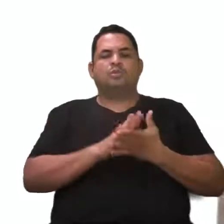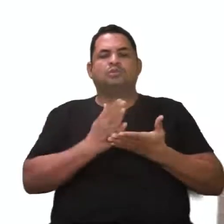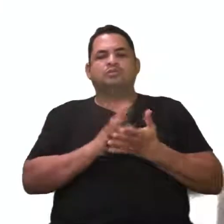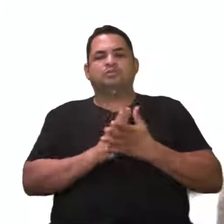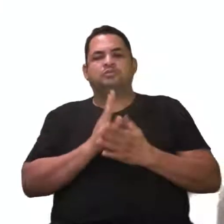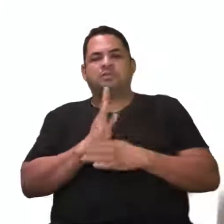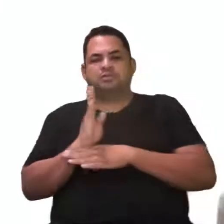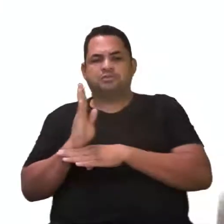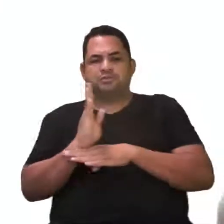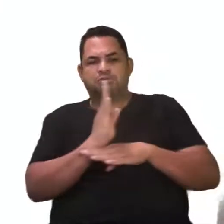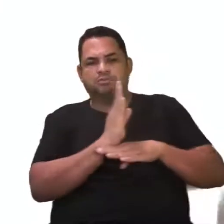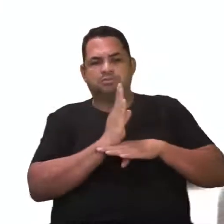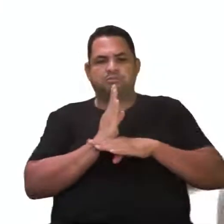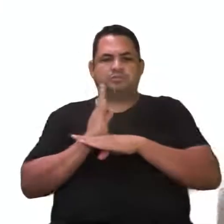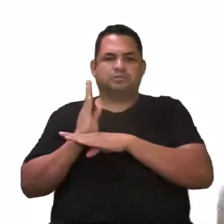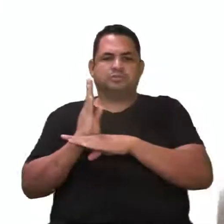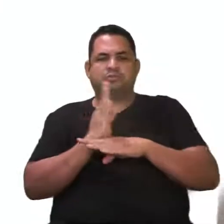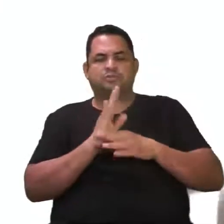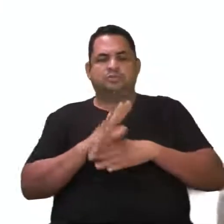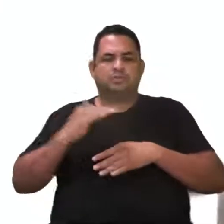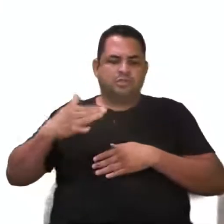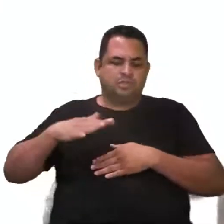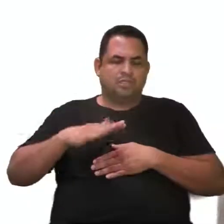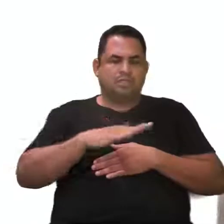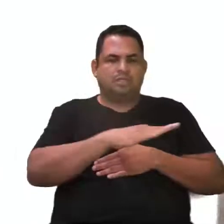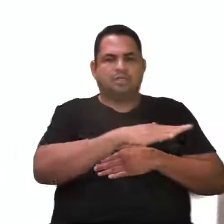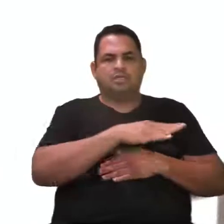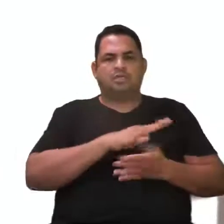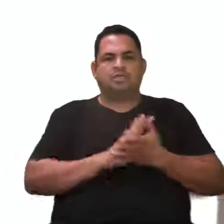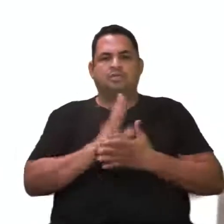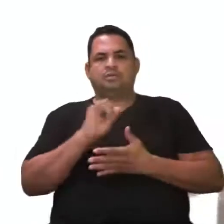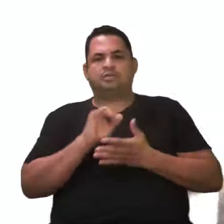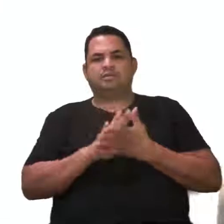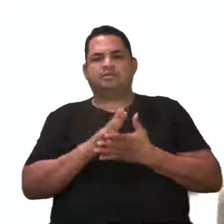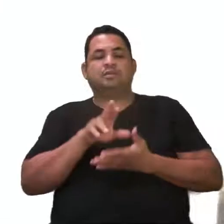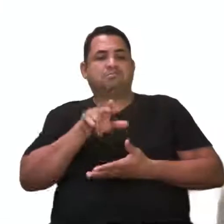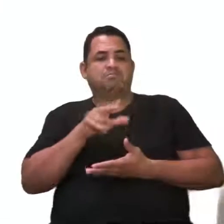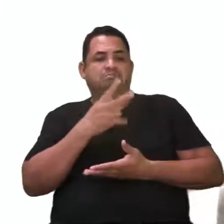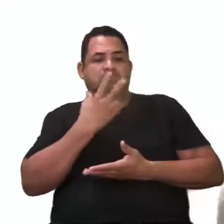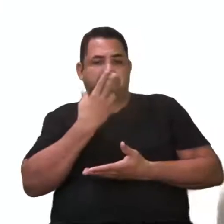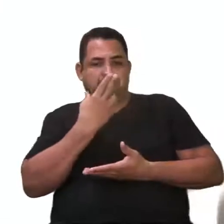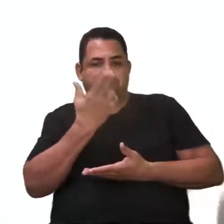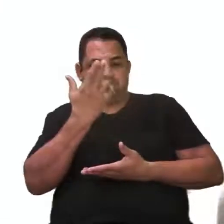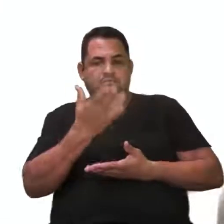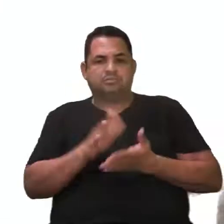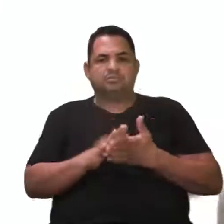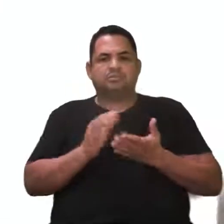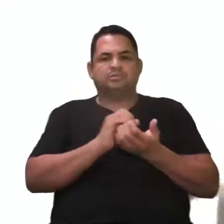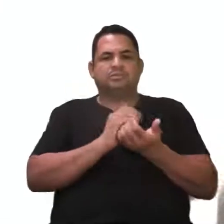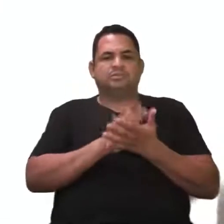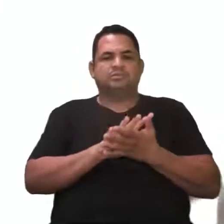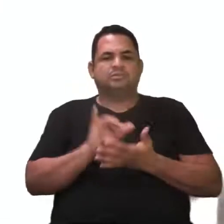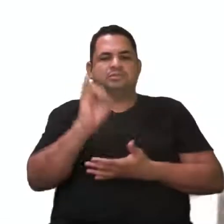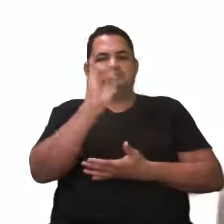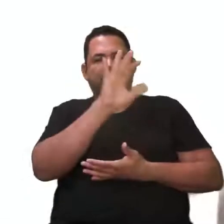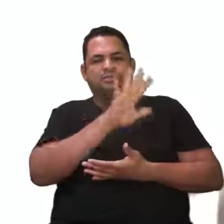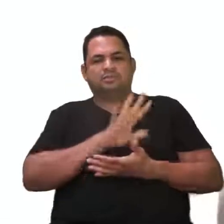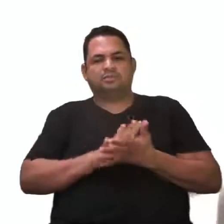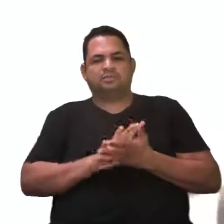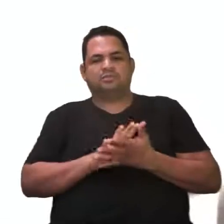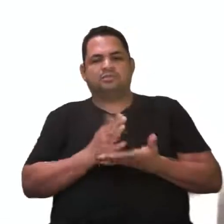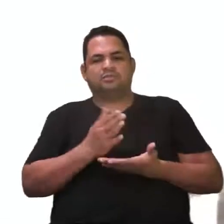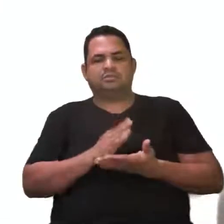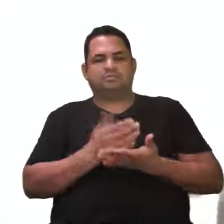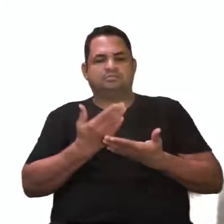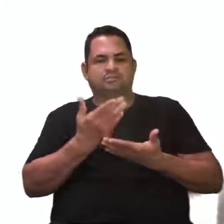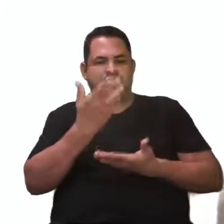e de um réptil fóssil chamado de ictiosauro, são bastante semelhantes. Essa imagem que vocês estão vendo aí, lindíssima, belíssima,